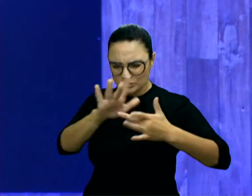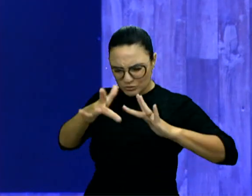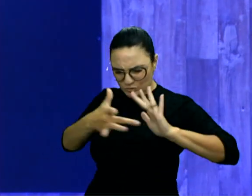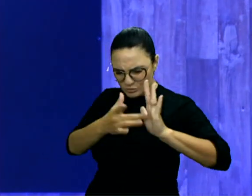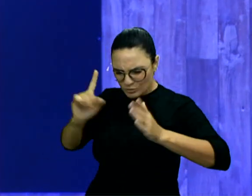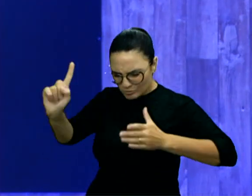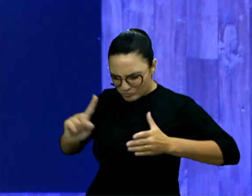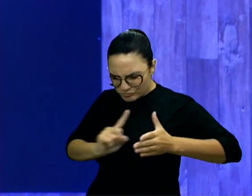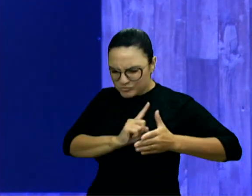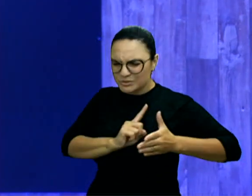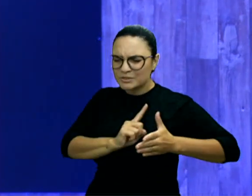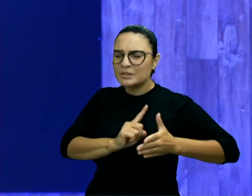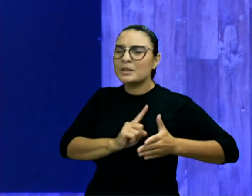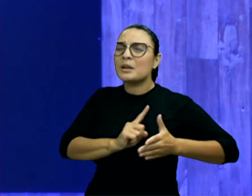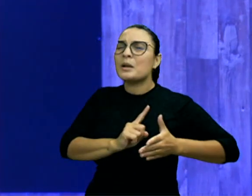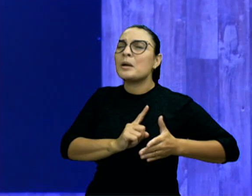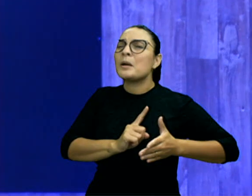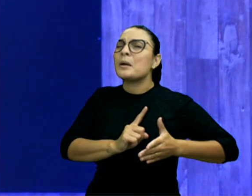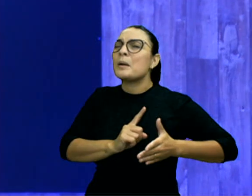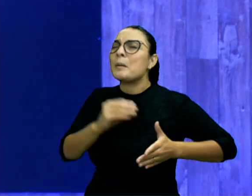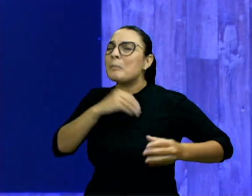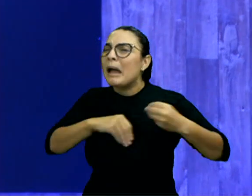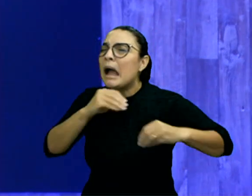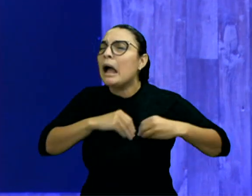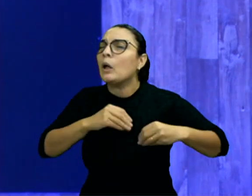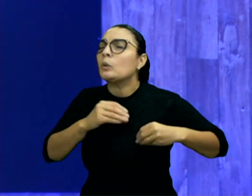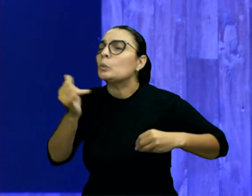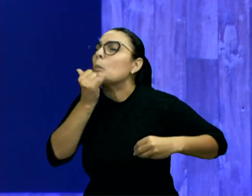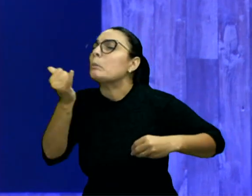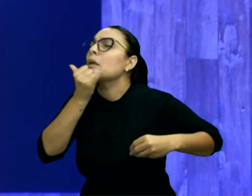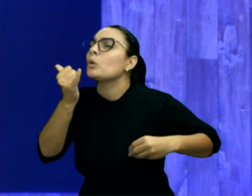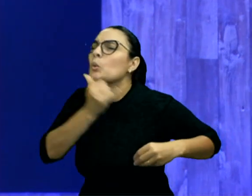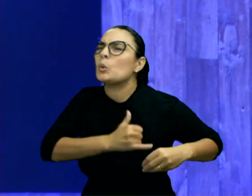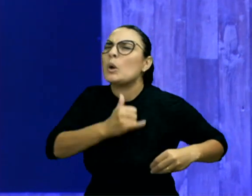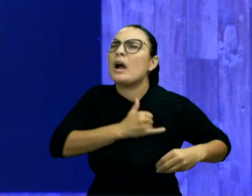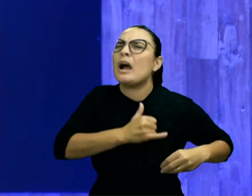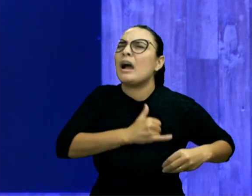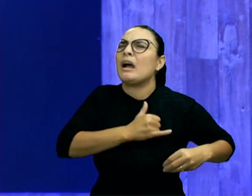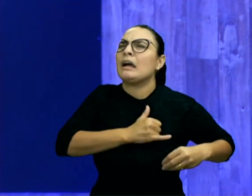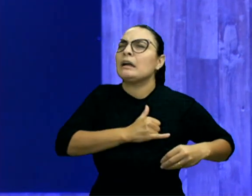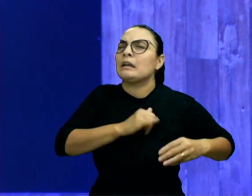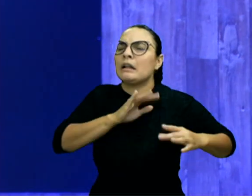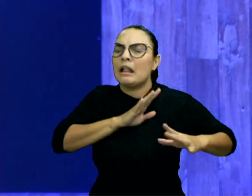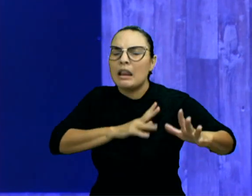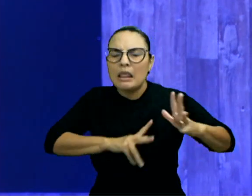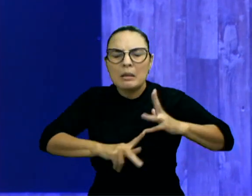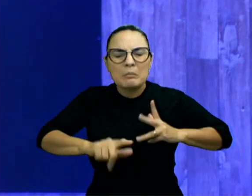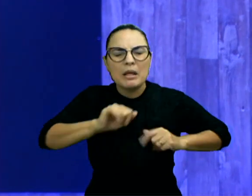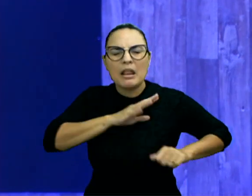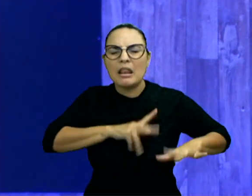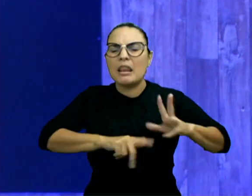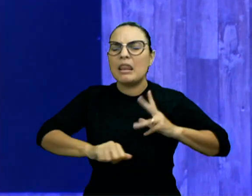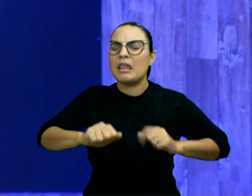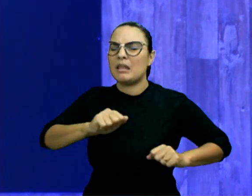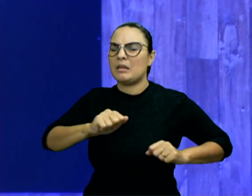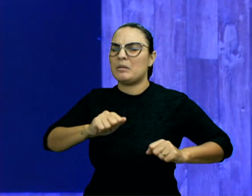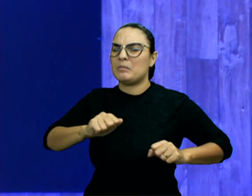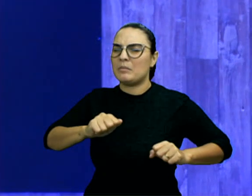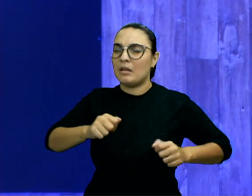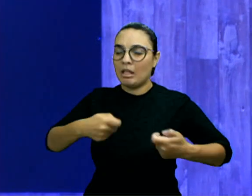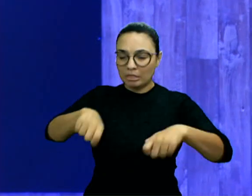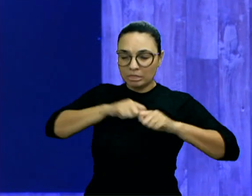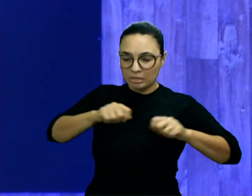os meus pecados, lava-me no sangue de Jesus, enche o meu coração de paz e eu te aceito. Eu te recebo na minha